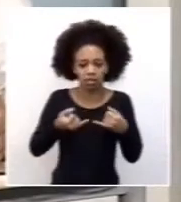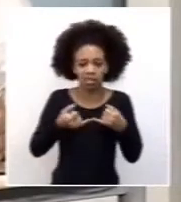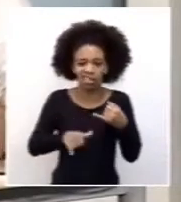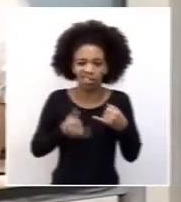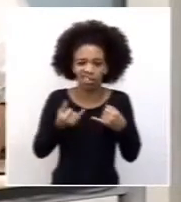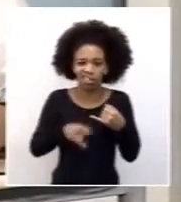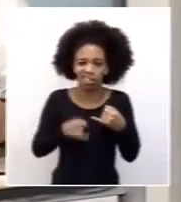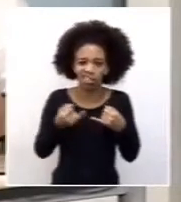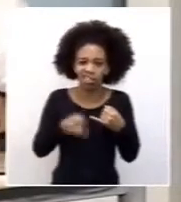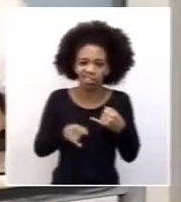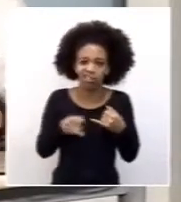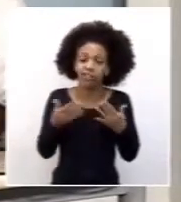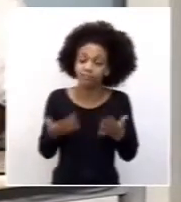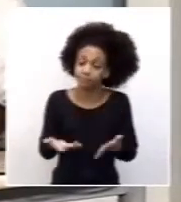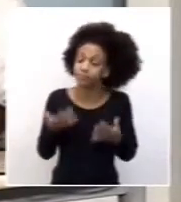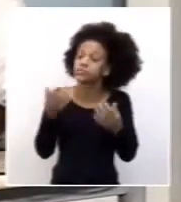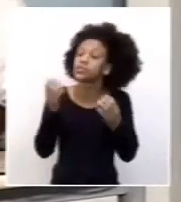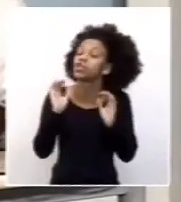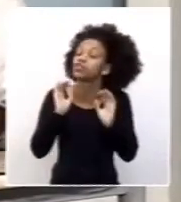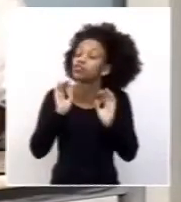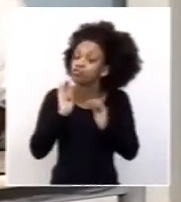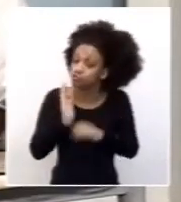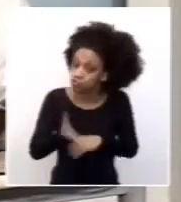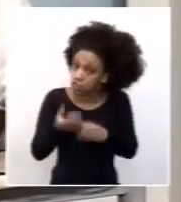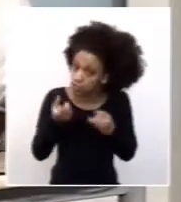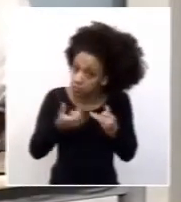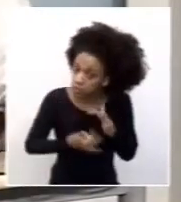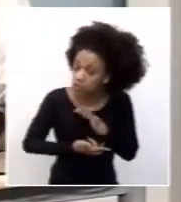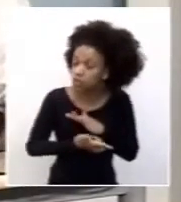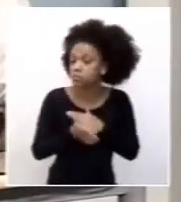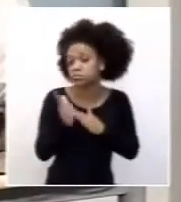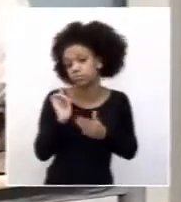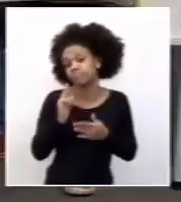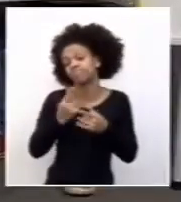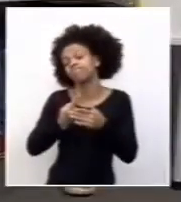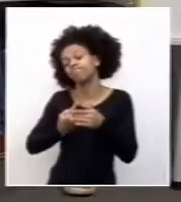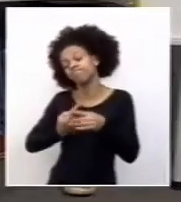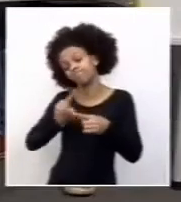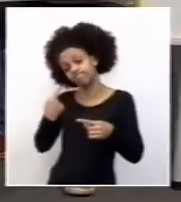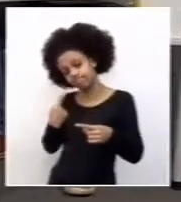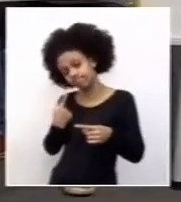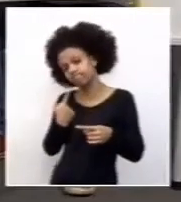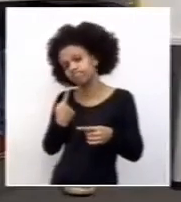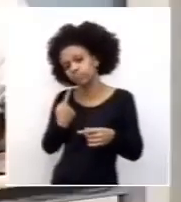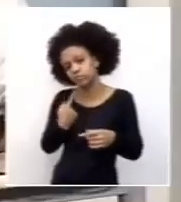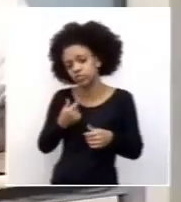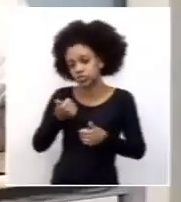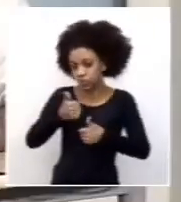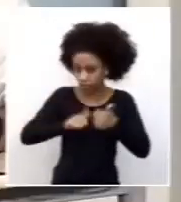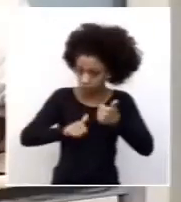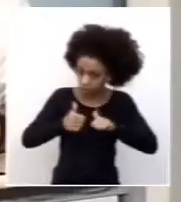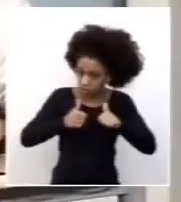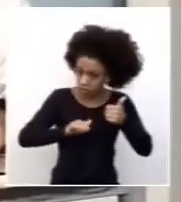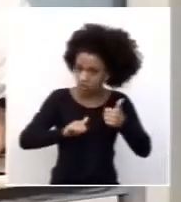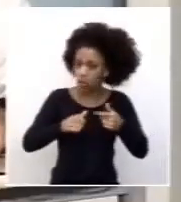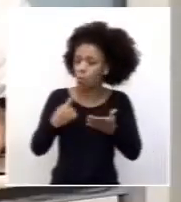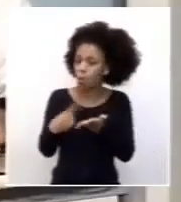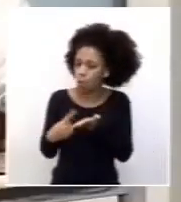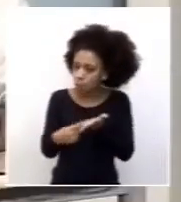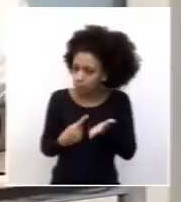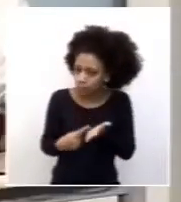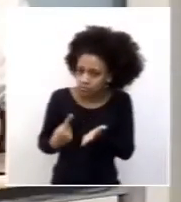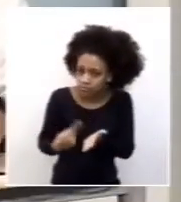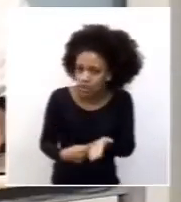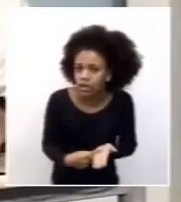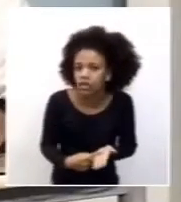Né? Nós já falamos isso a semana passada no ATPC, no momento de avaliação. Fazer um combinado